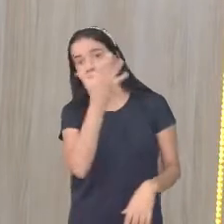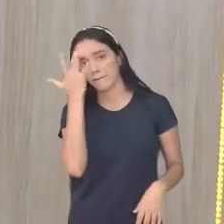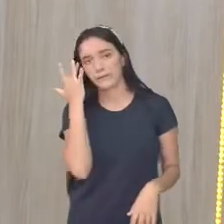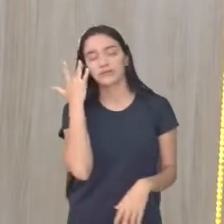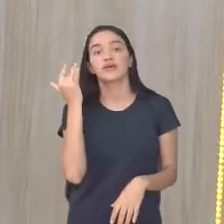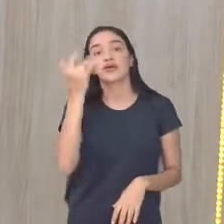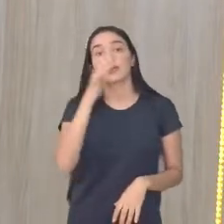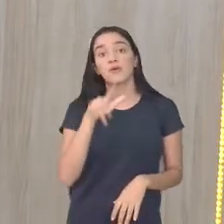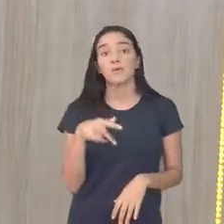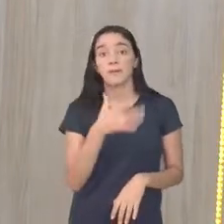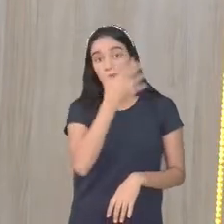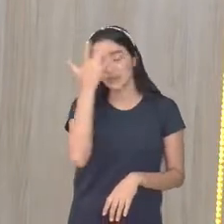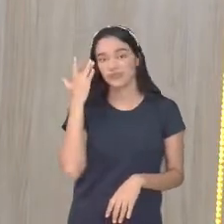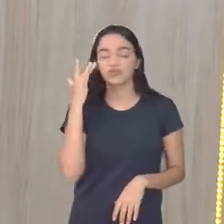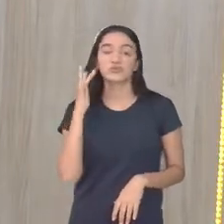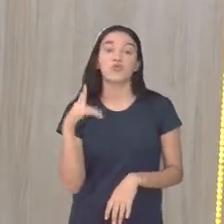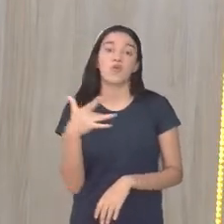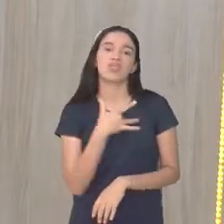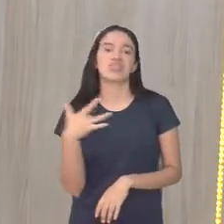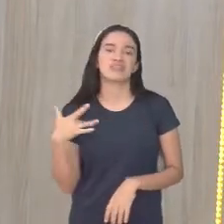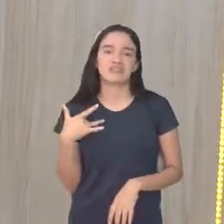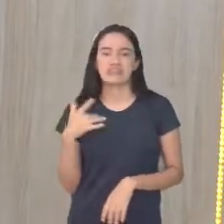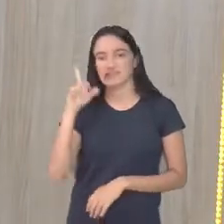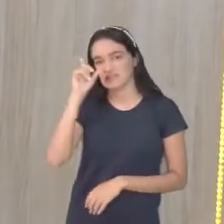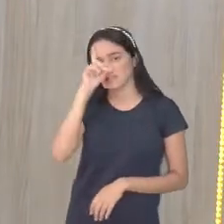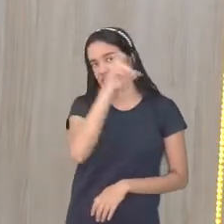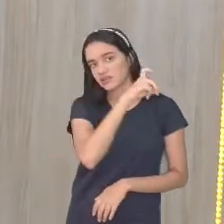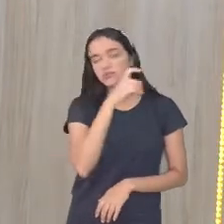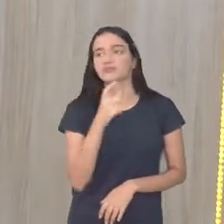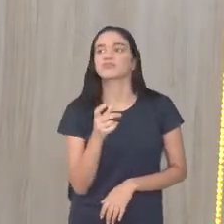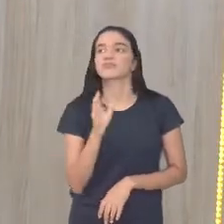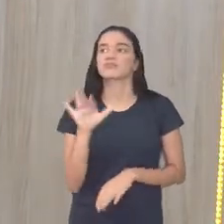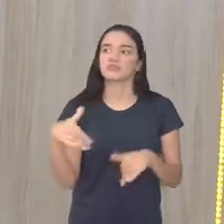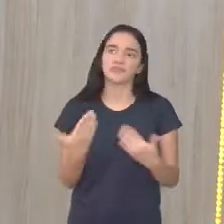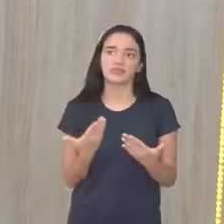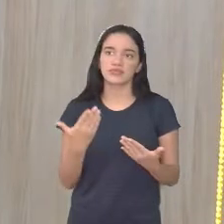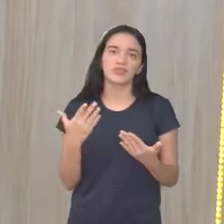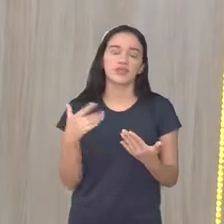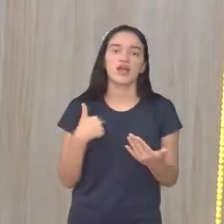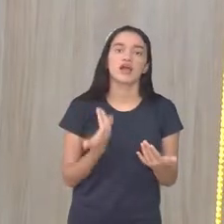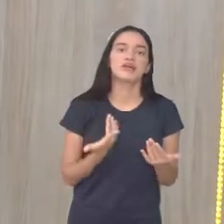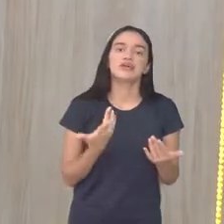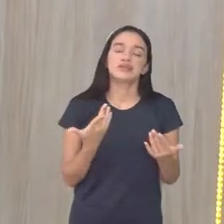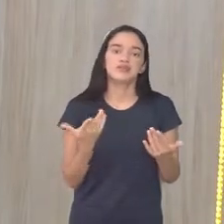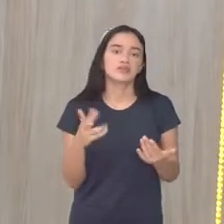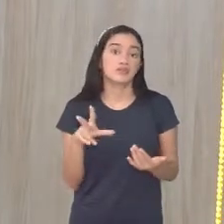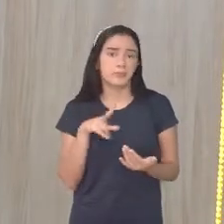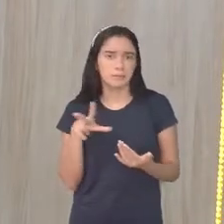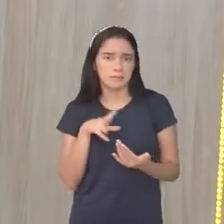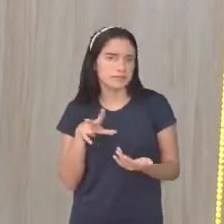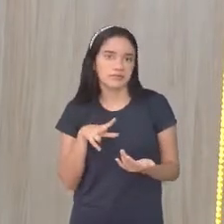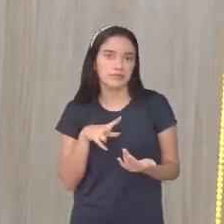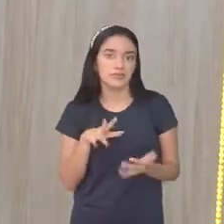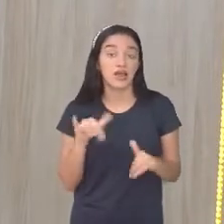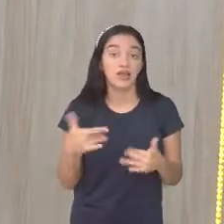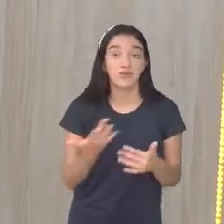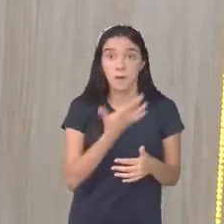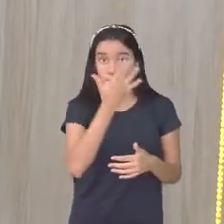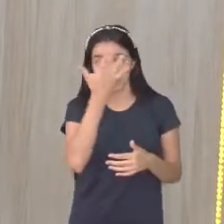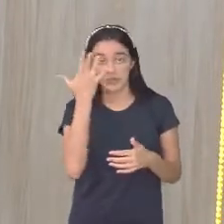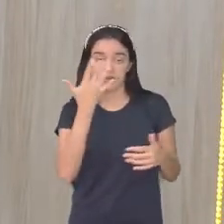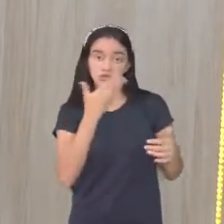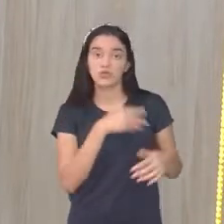o retrato de alguém ou o seu autorretrato. É verdade. Né? E aí a gente está vendo 4 artistas incríveis,